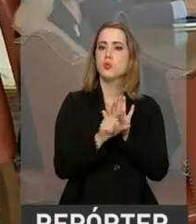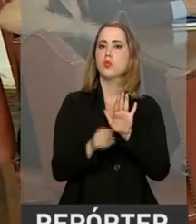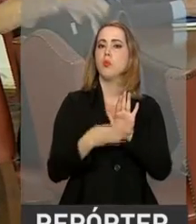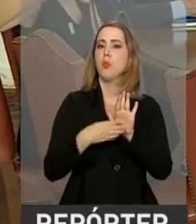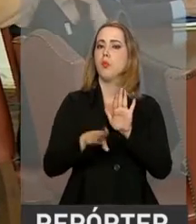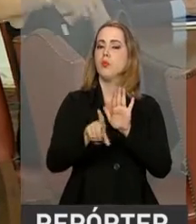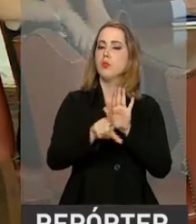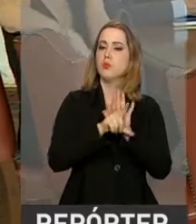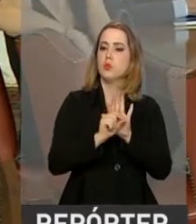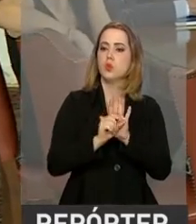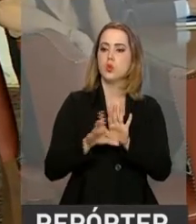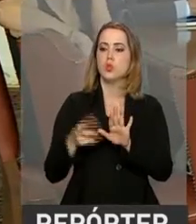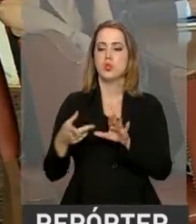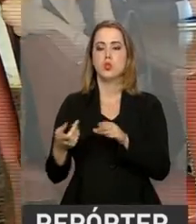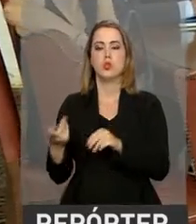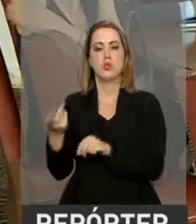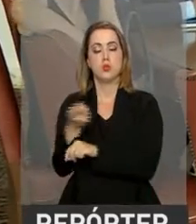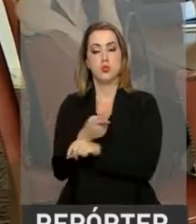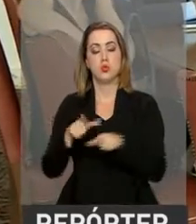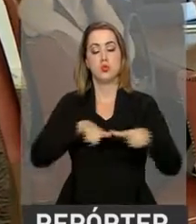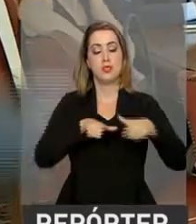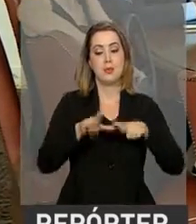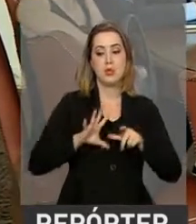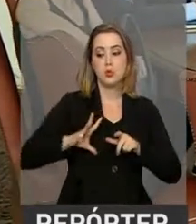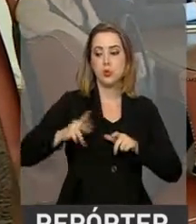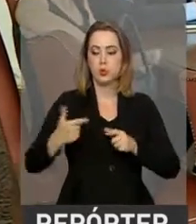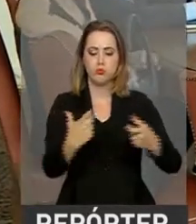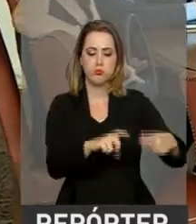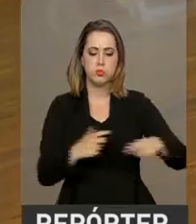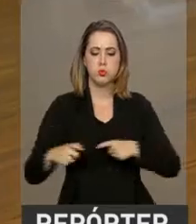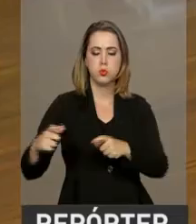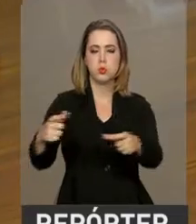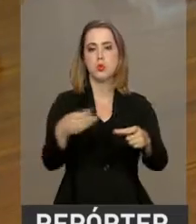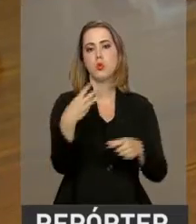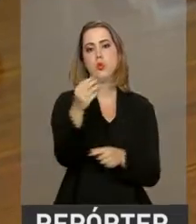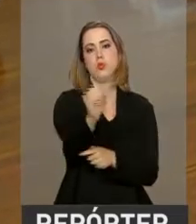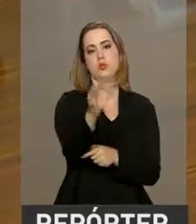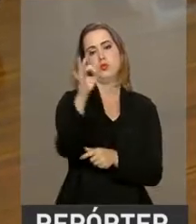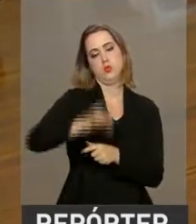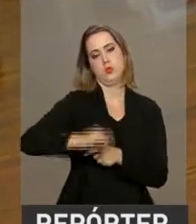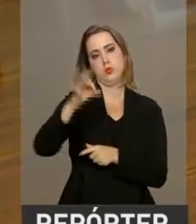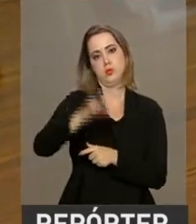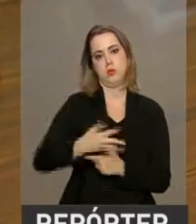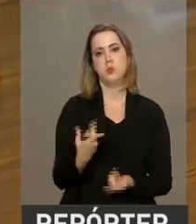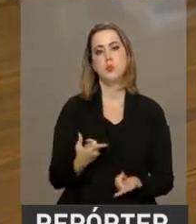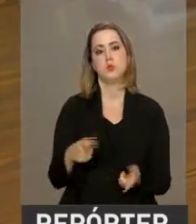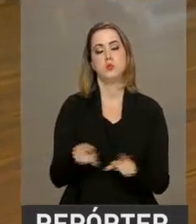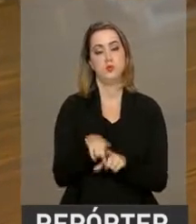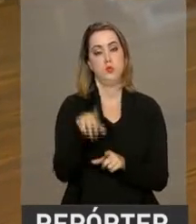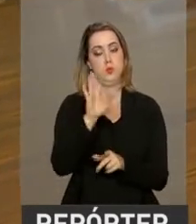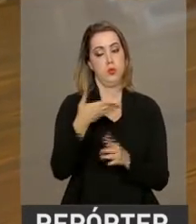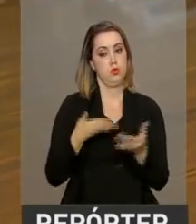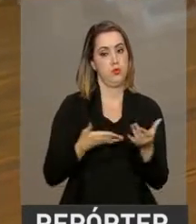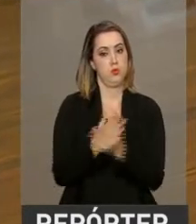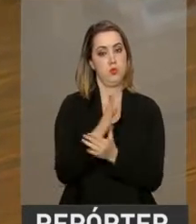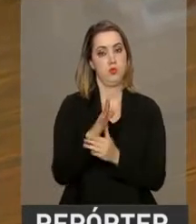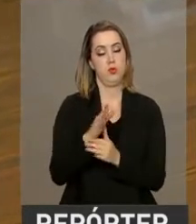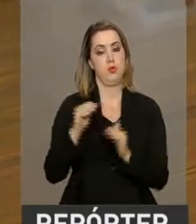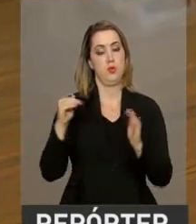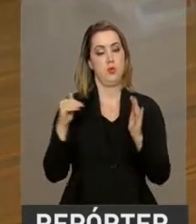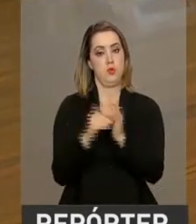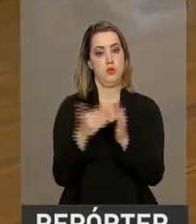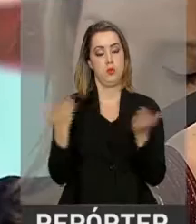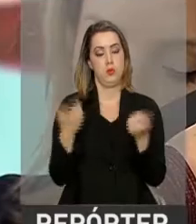todos os campos do pré-sal com participação mínima de 30%. Já aprovado no Senado, o projeto está em tramitação